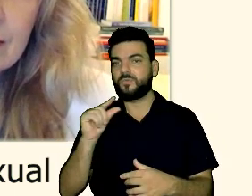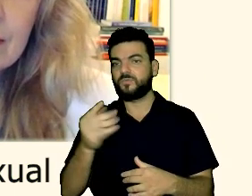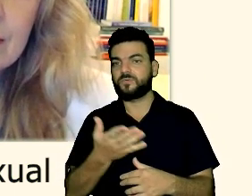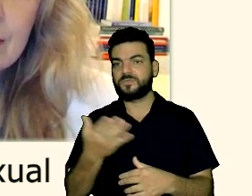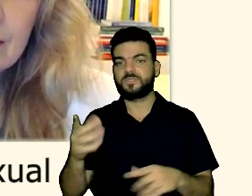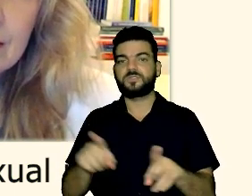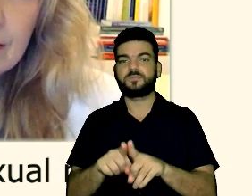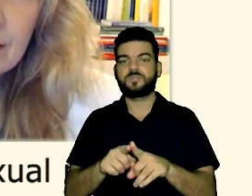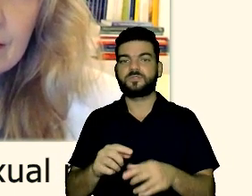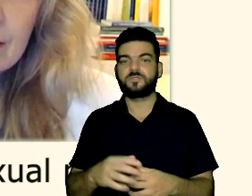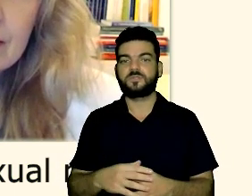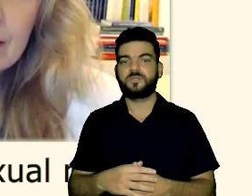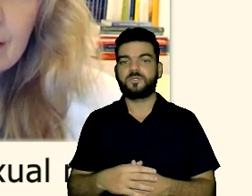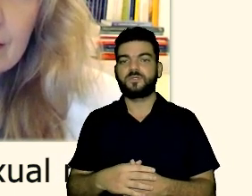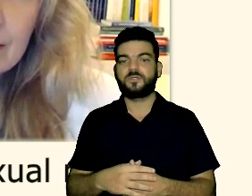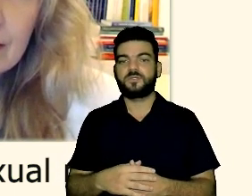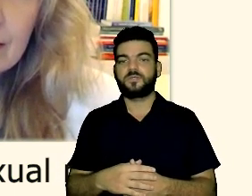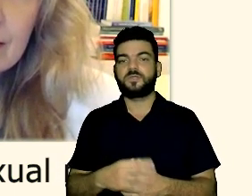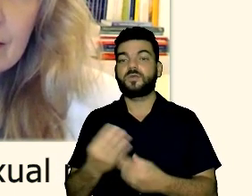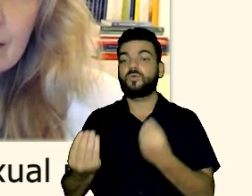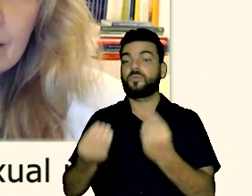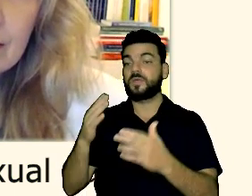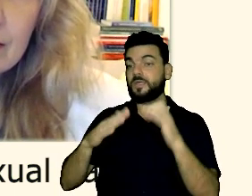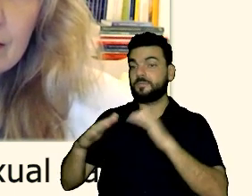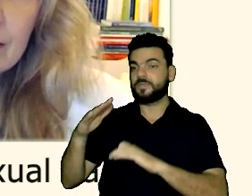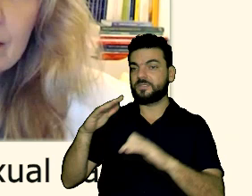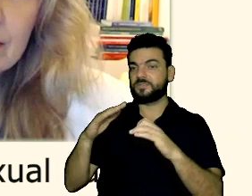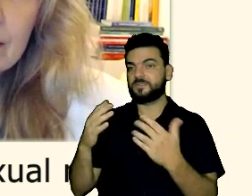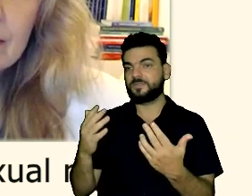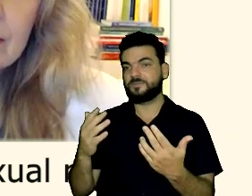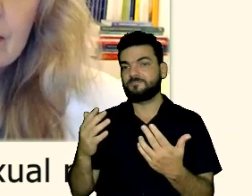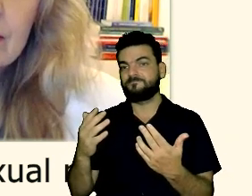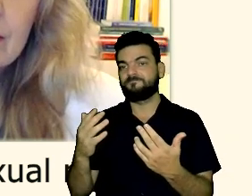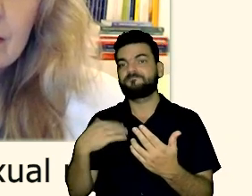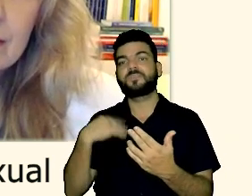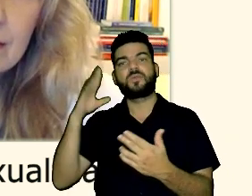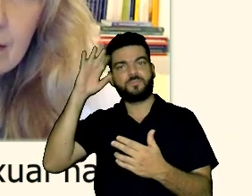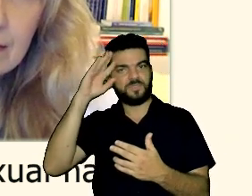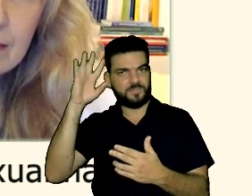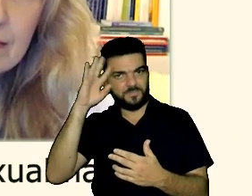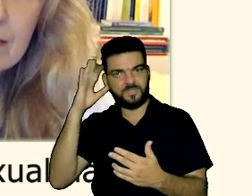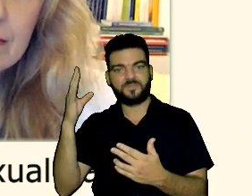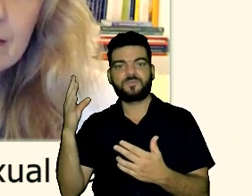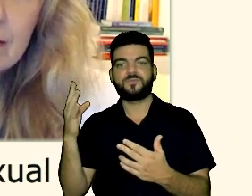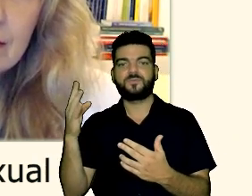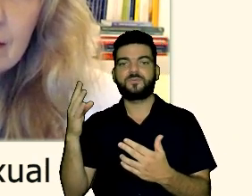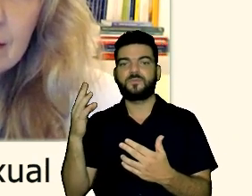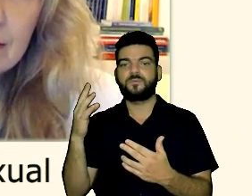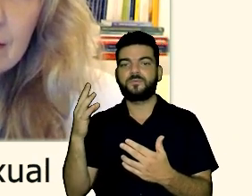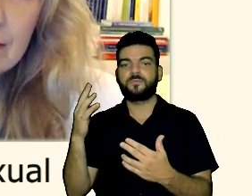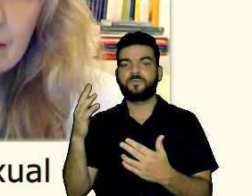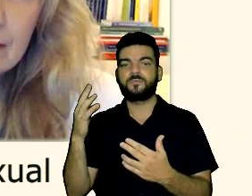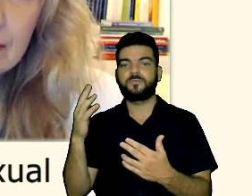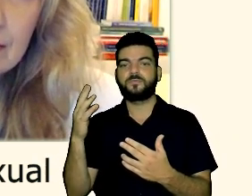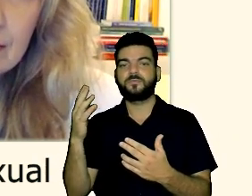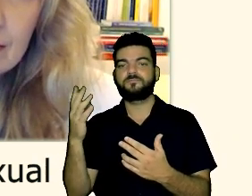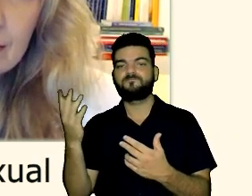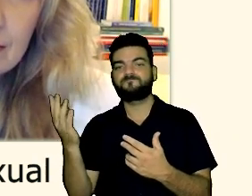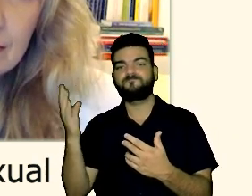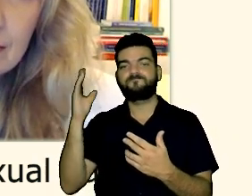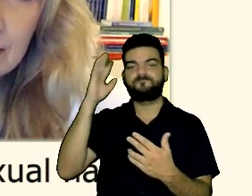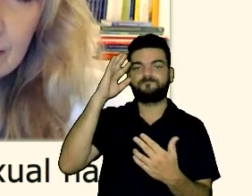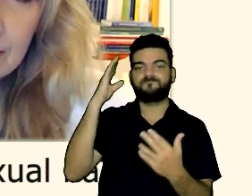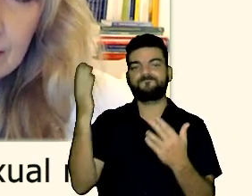e aí eu gostaria de falar um pouco disso também, é a empresa, primeiro, ter essa consciência, ter